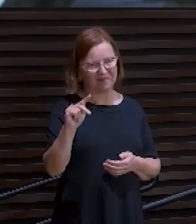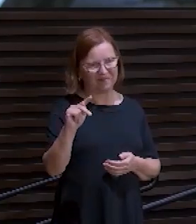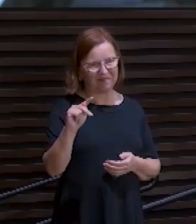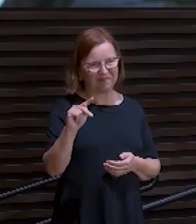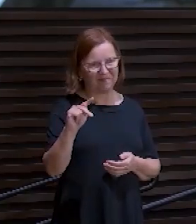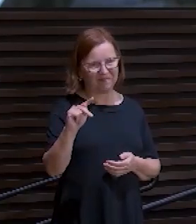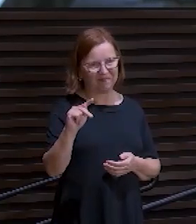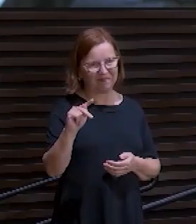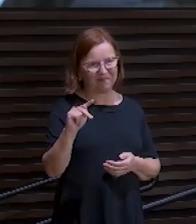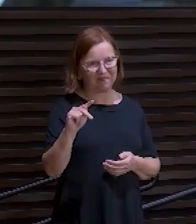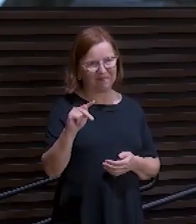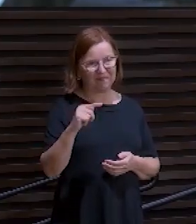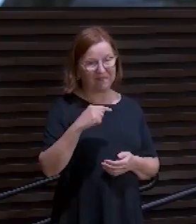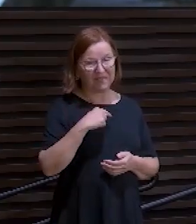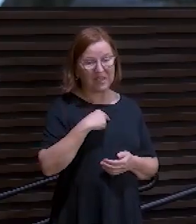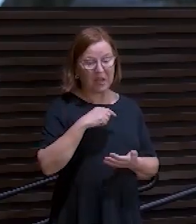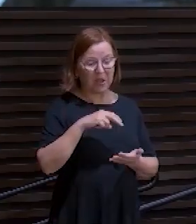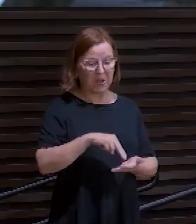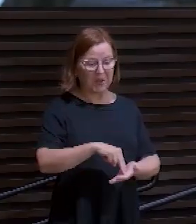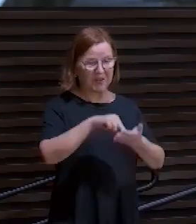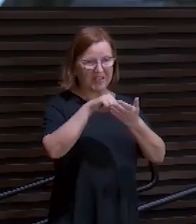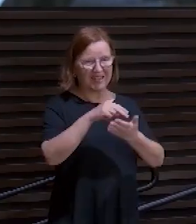vos sustentarei.